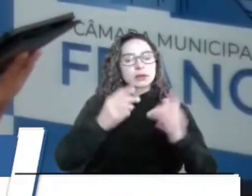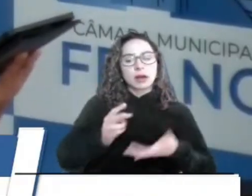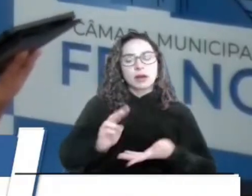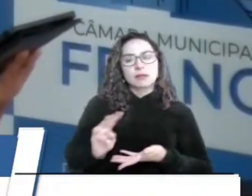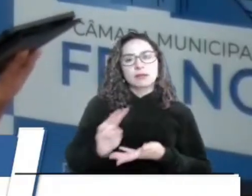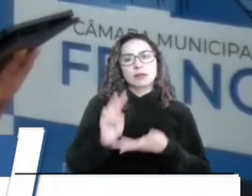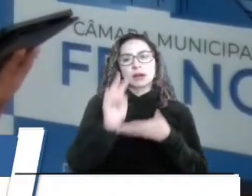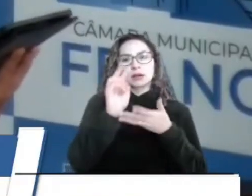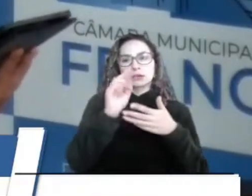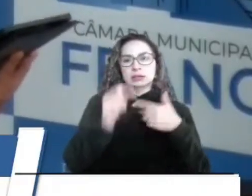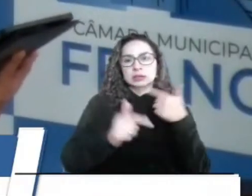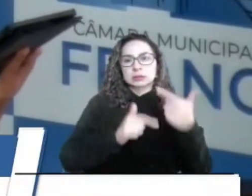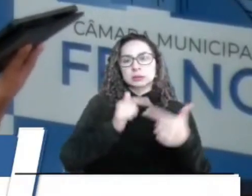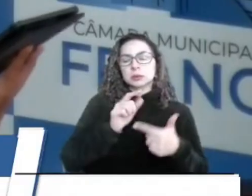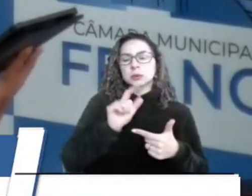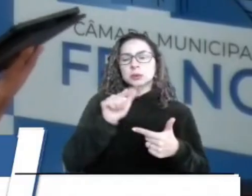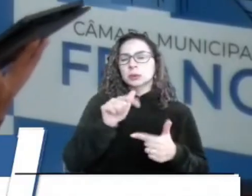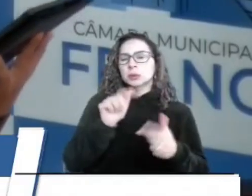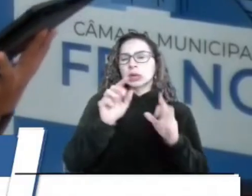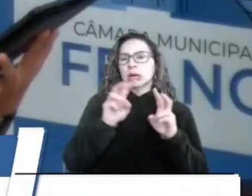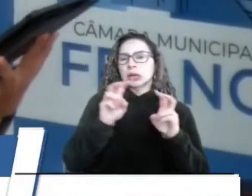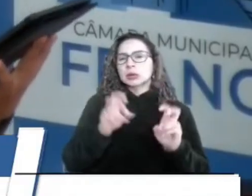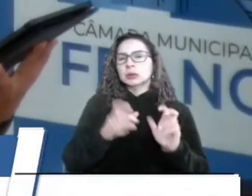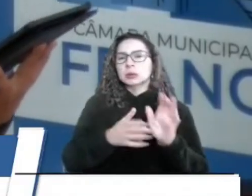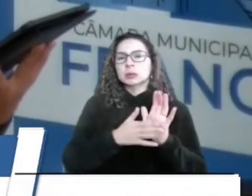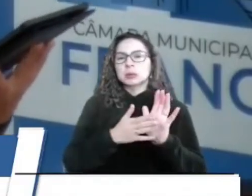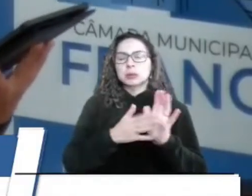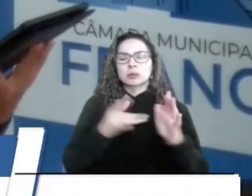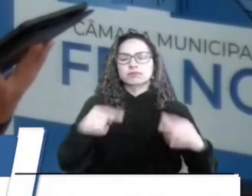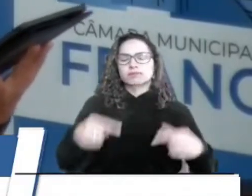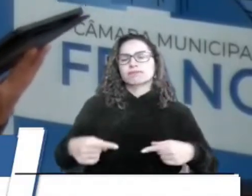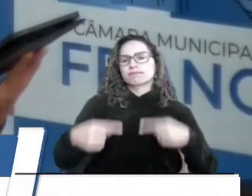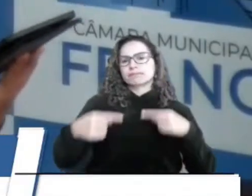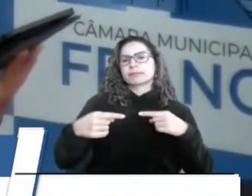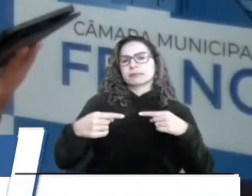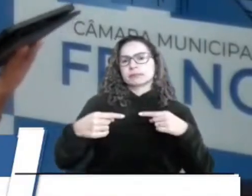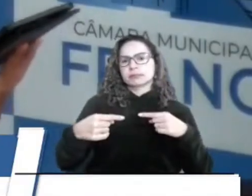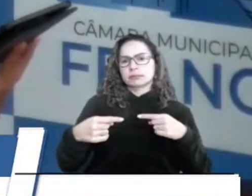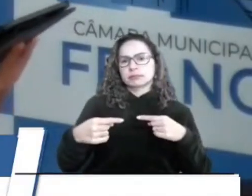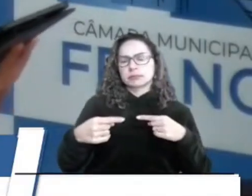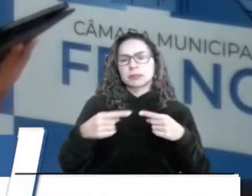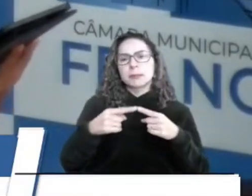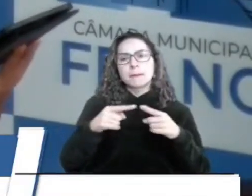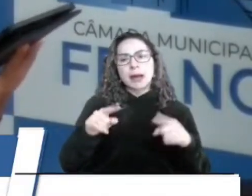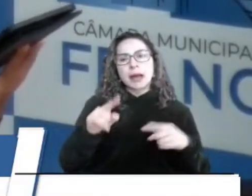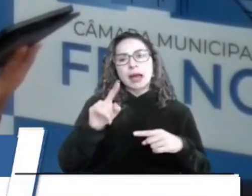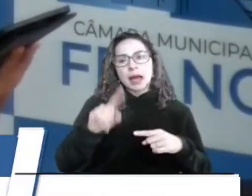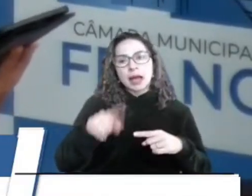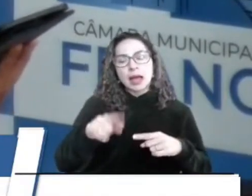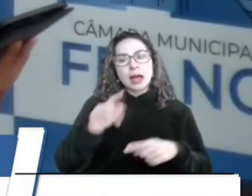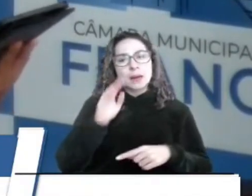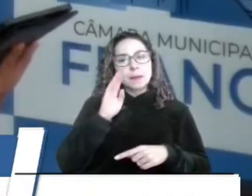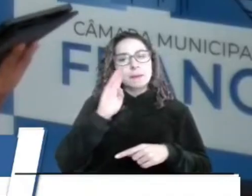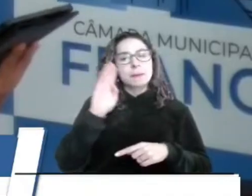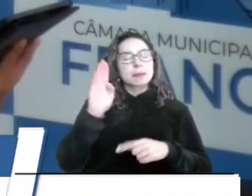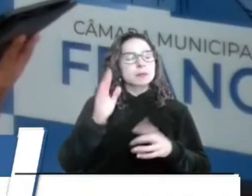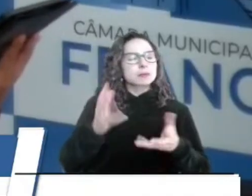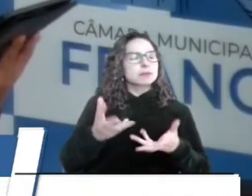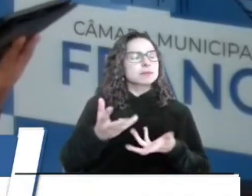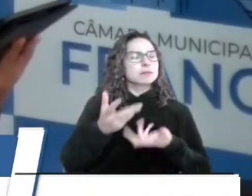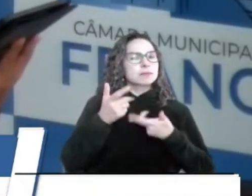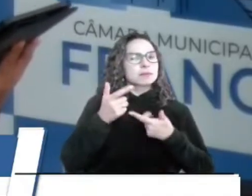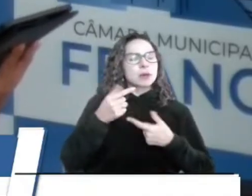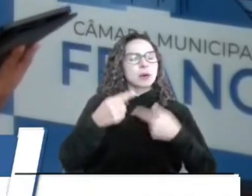dos servidores não deve ser tratada como pauta de confronto, mas como elemento essencial da